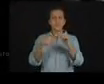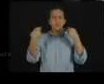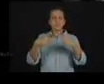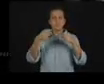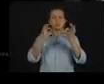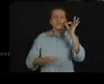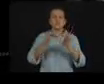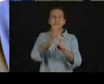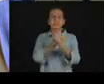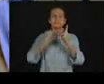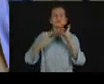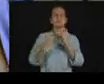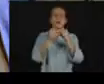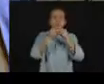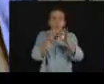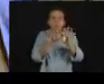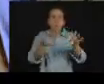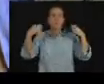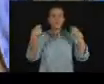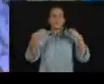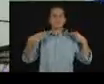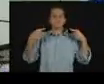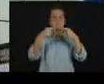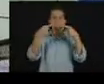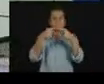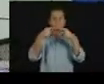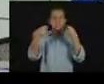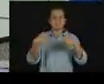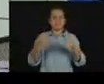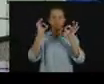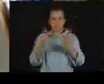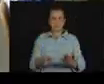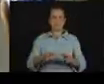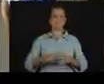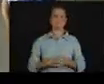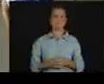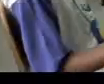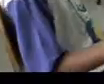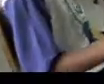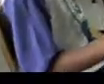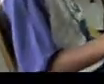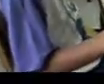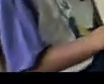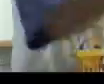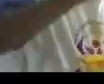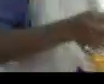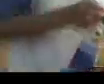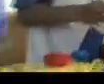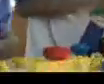mundo que eu brigo para que a justiça social se implante antes da caridade.